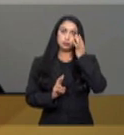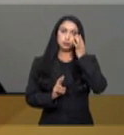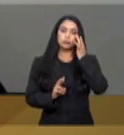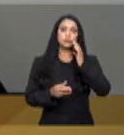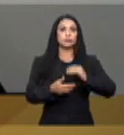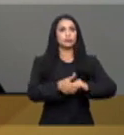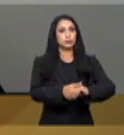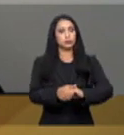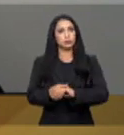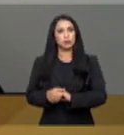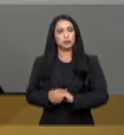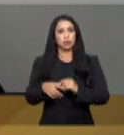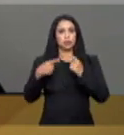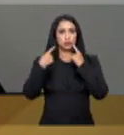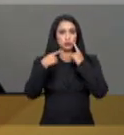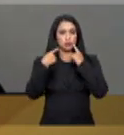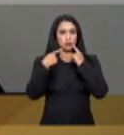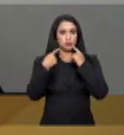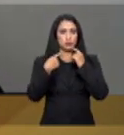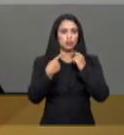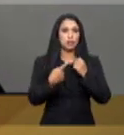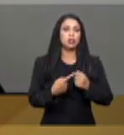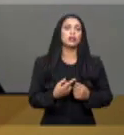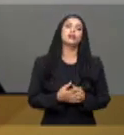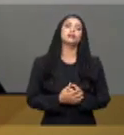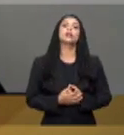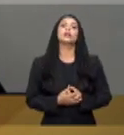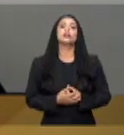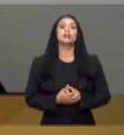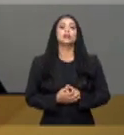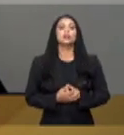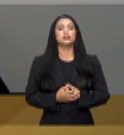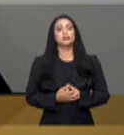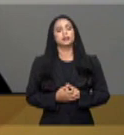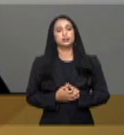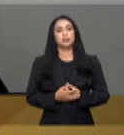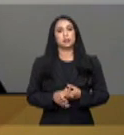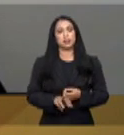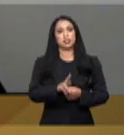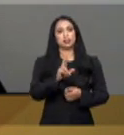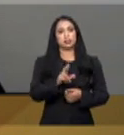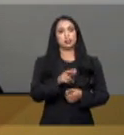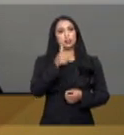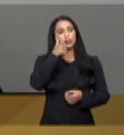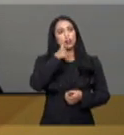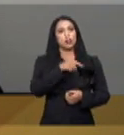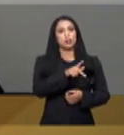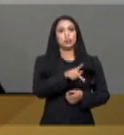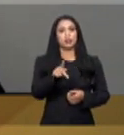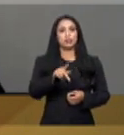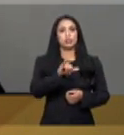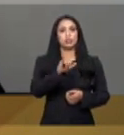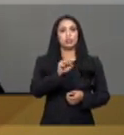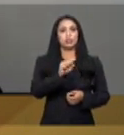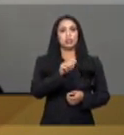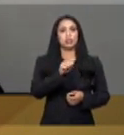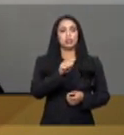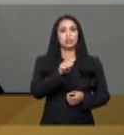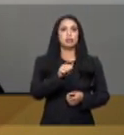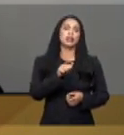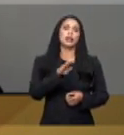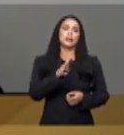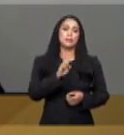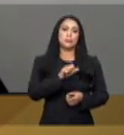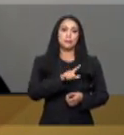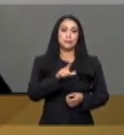senhores advogados, que cumprimento na pessoa da senhora professora Isabel Derzi. Carmen Lúcia, ministra do STF, por videoconferência.